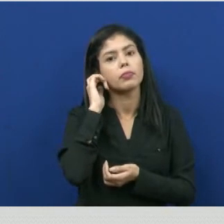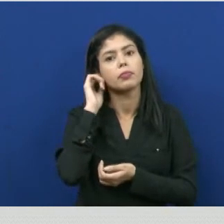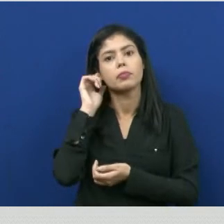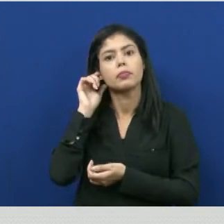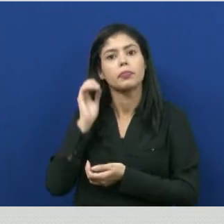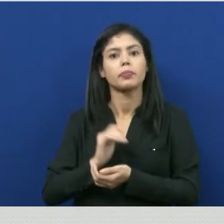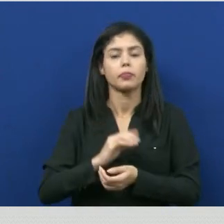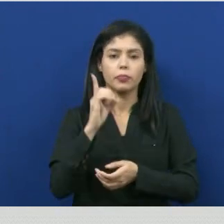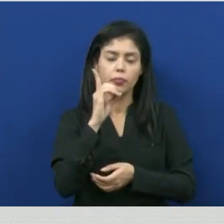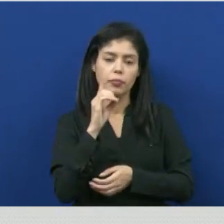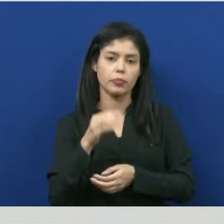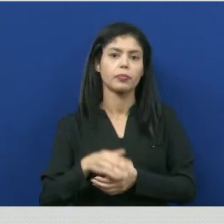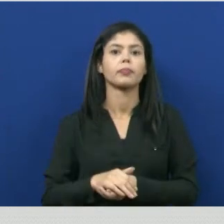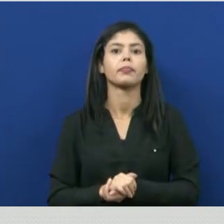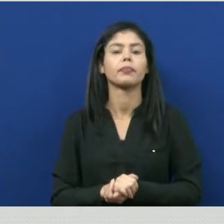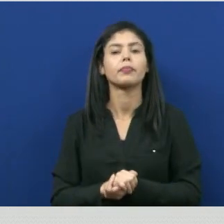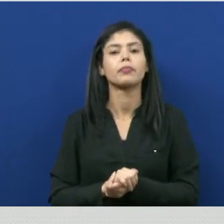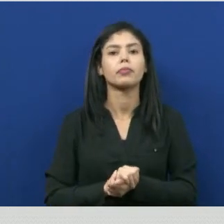sua vez, diz o seguinte,